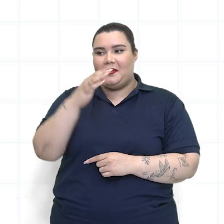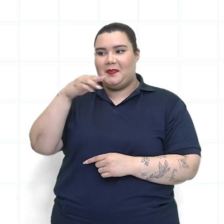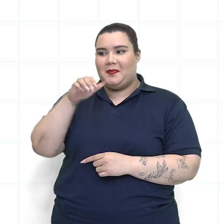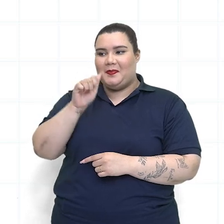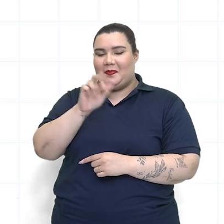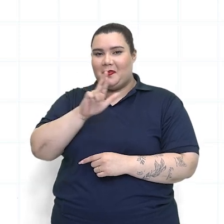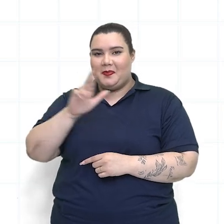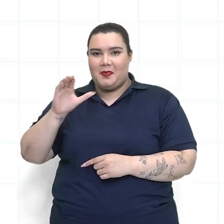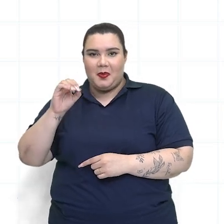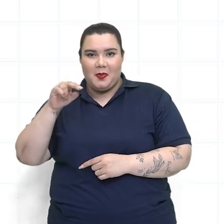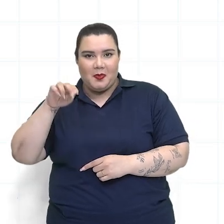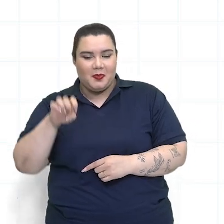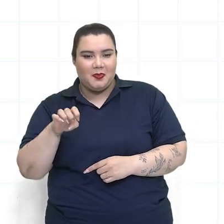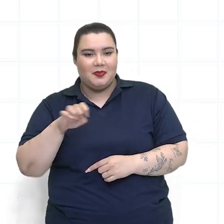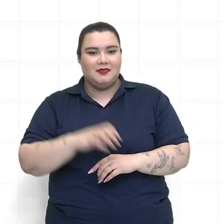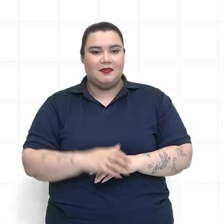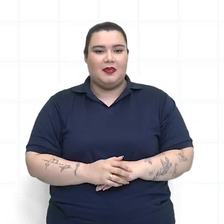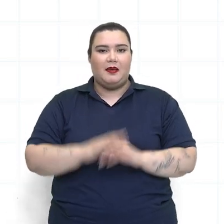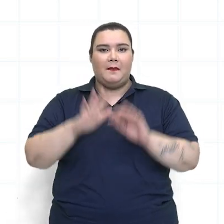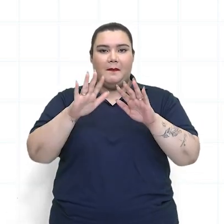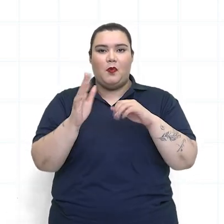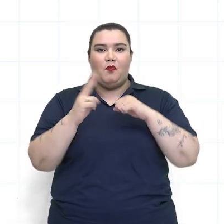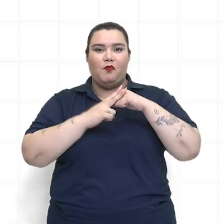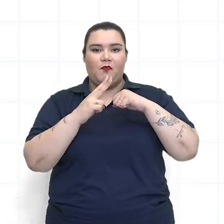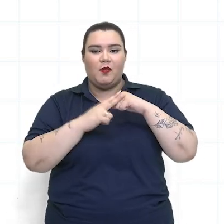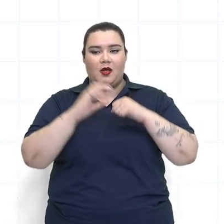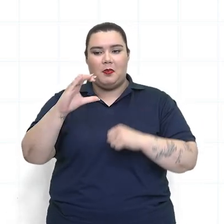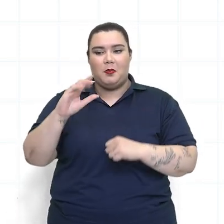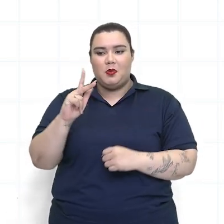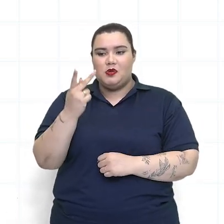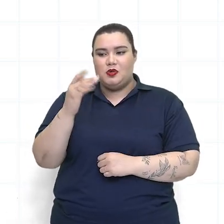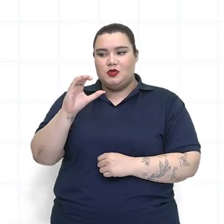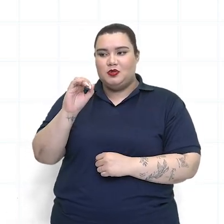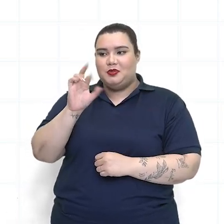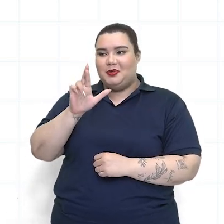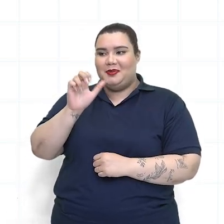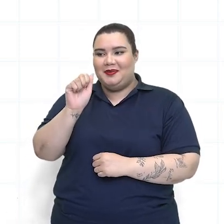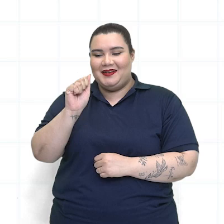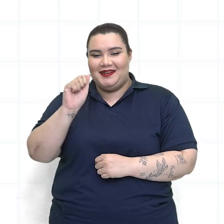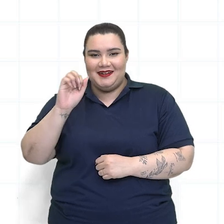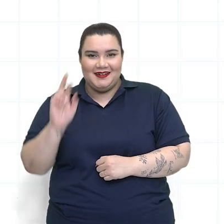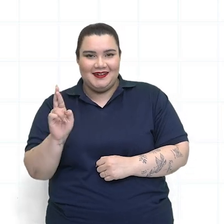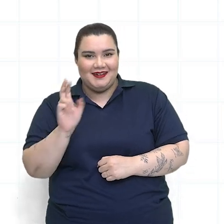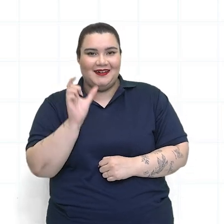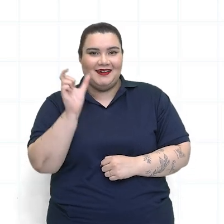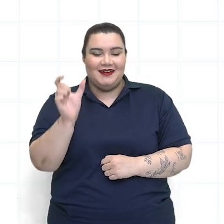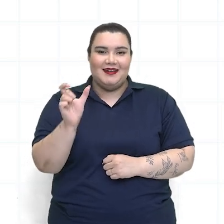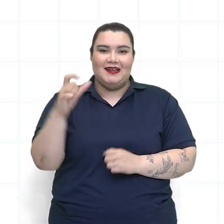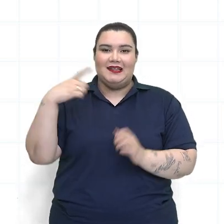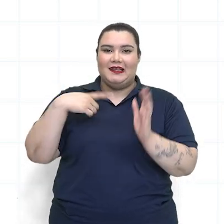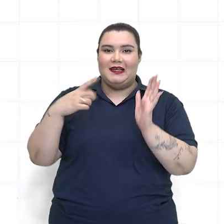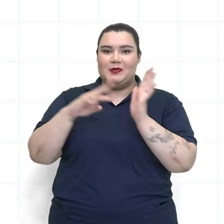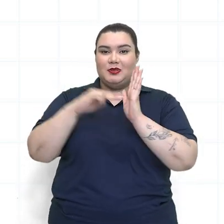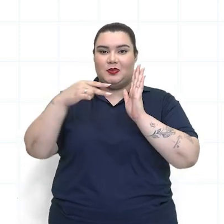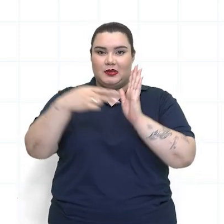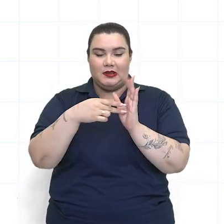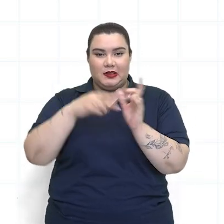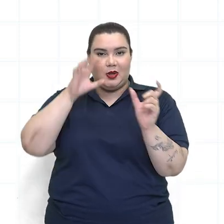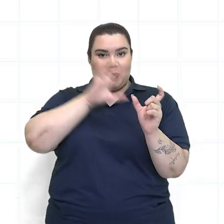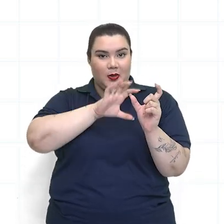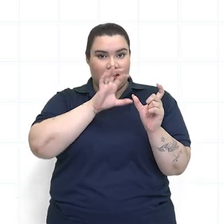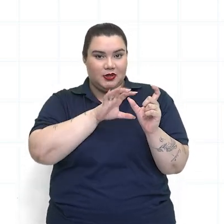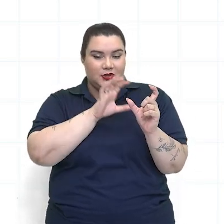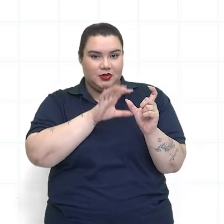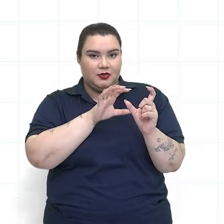rosas. Esse verbo chorar, ele foi colocado aí no seu sentido